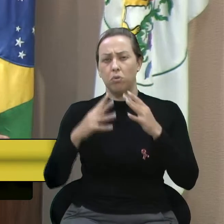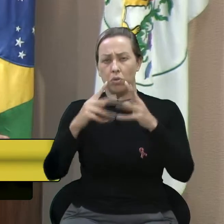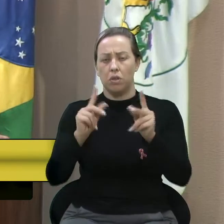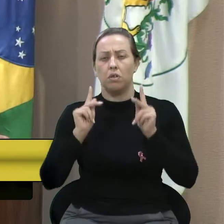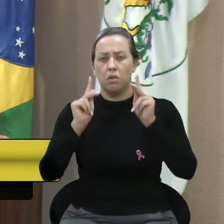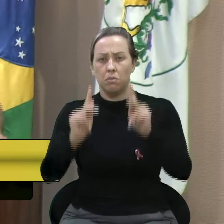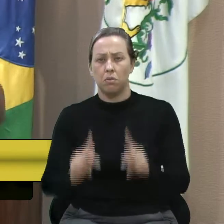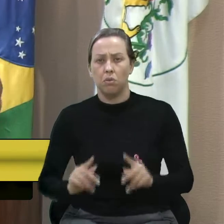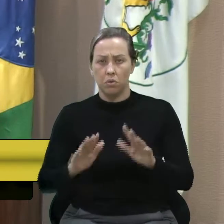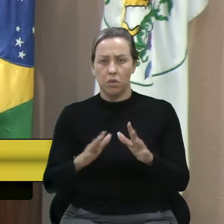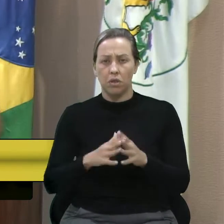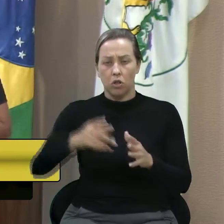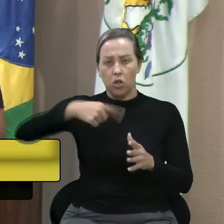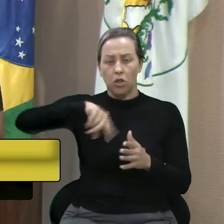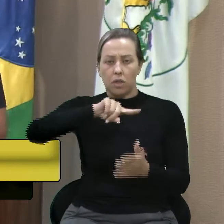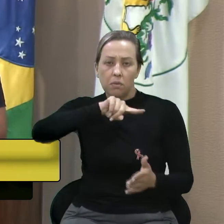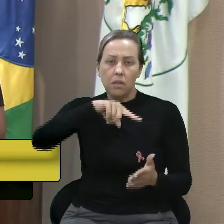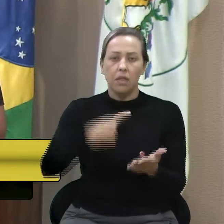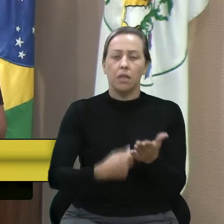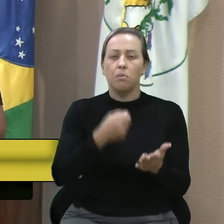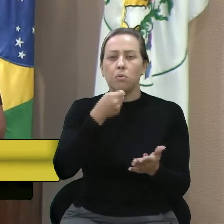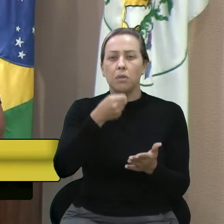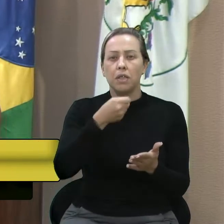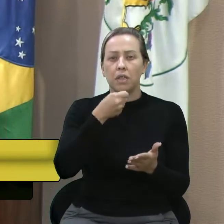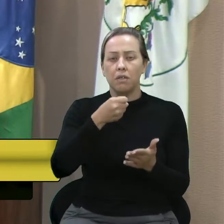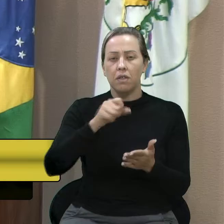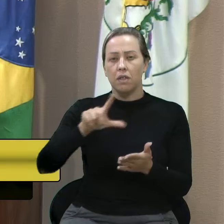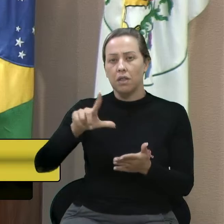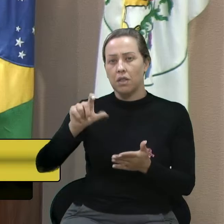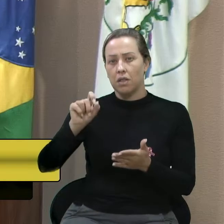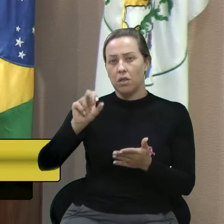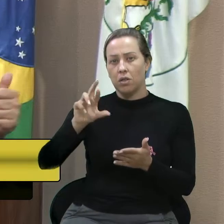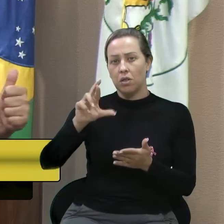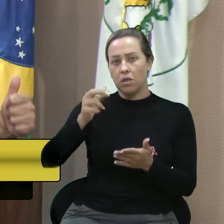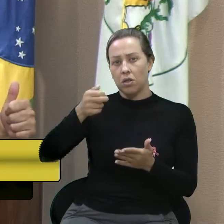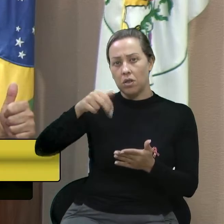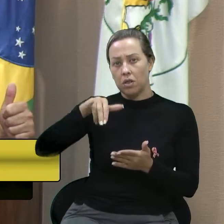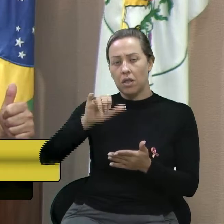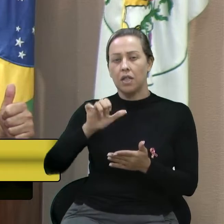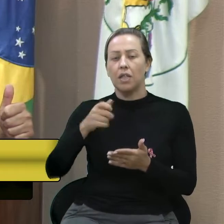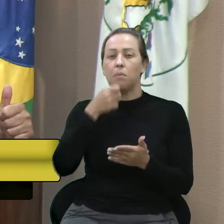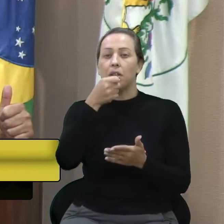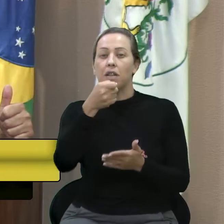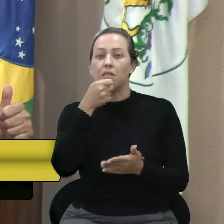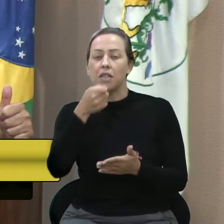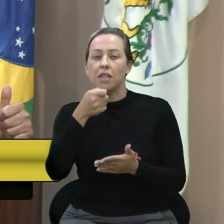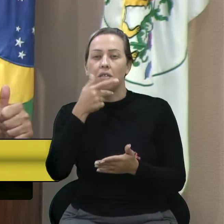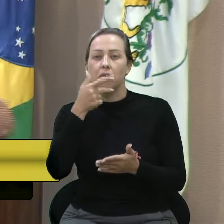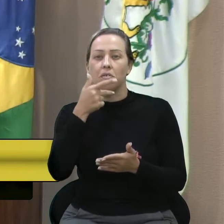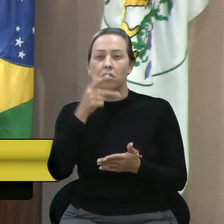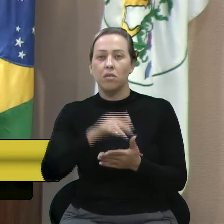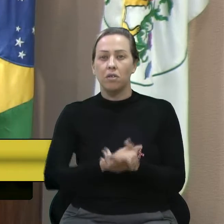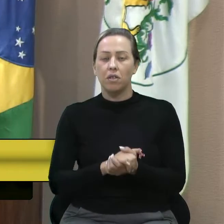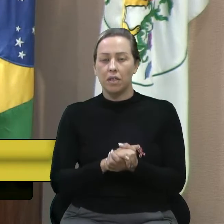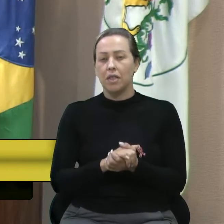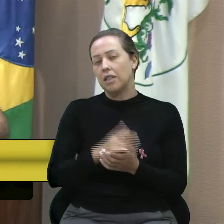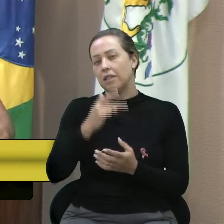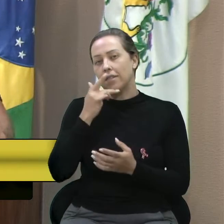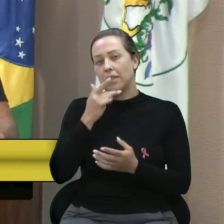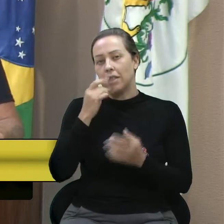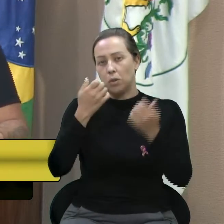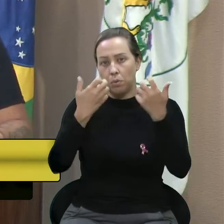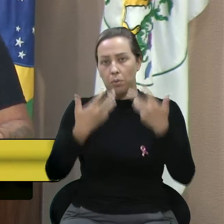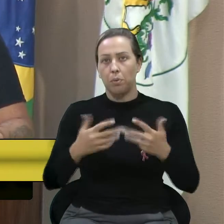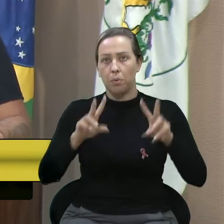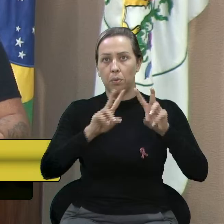pessoas. E nós marcamos uma entrevista da Lorene com o Sartori para fazer a sua fala, enfim, sobre o